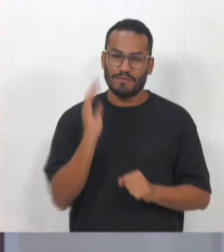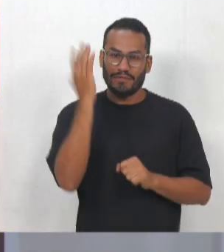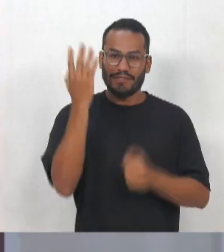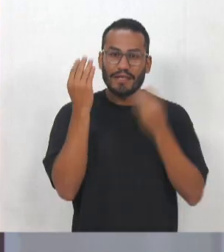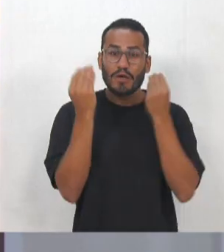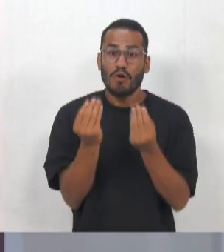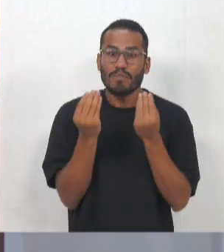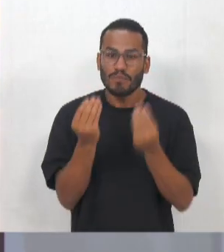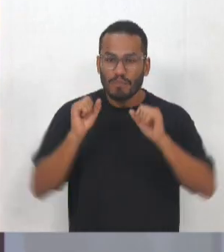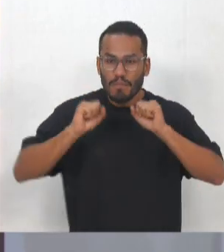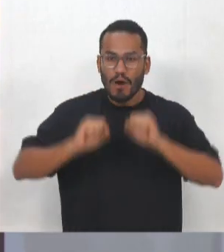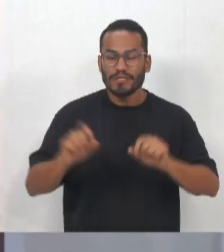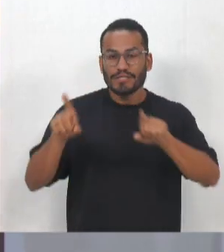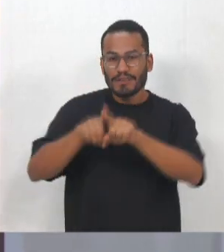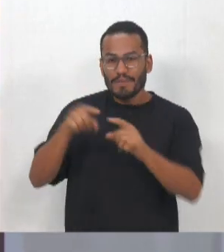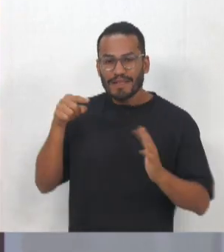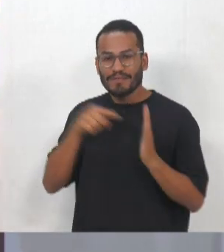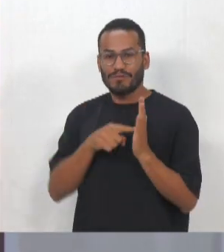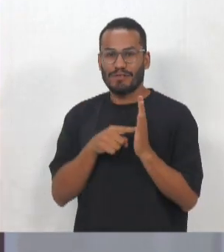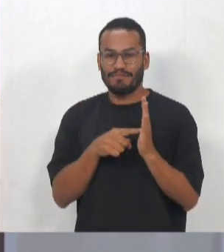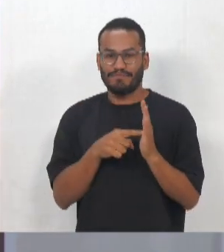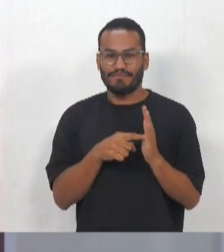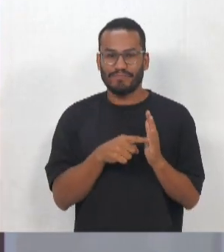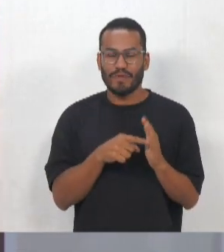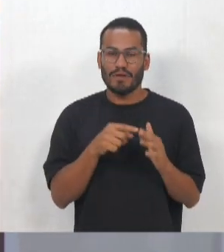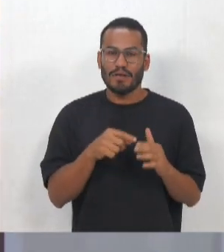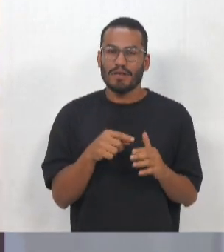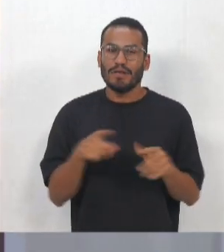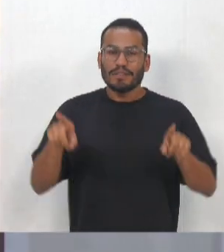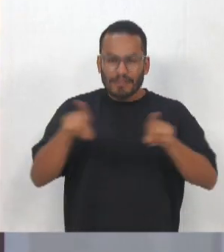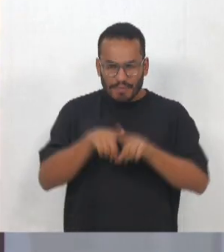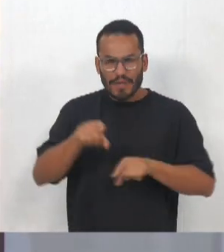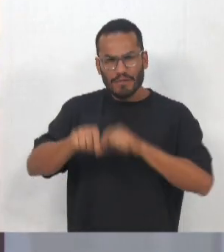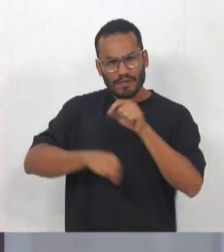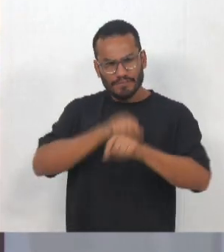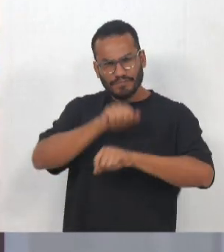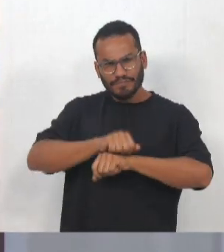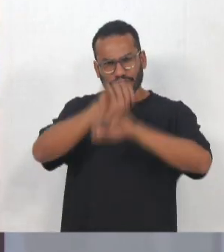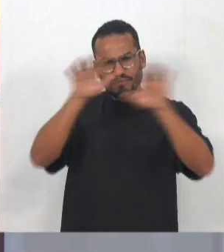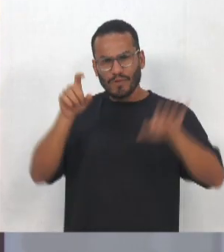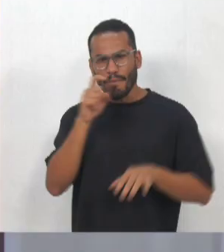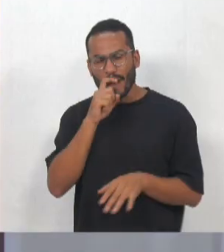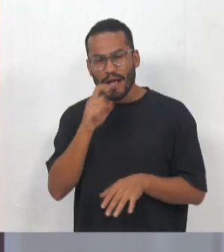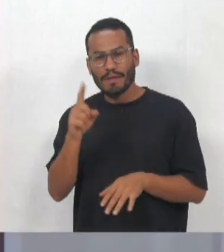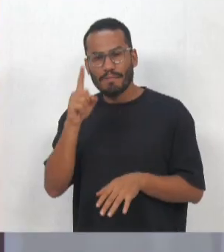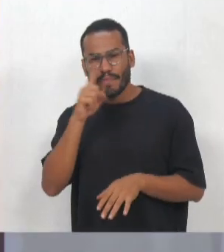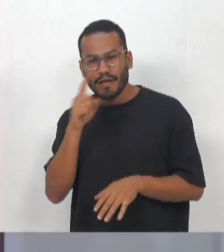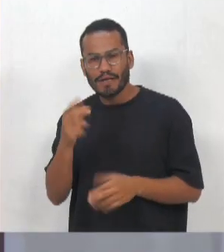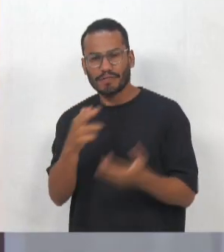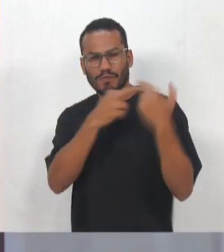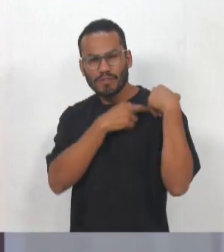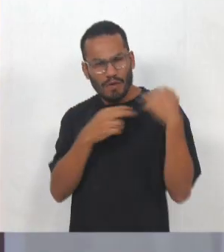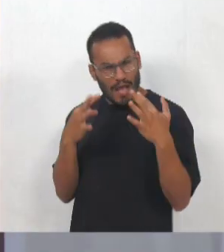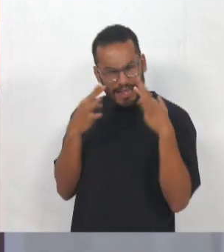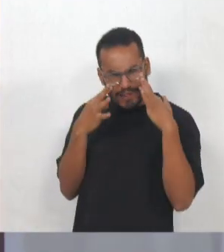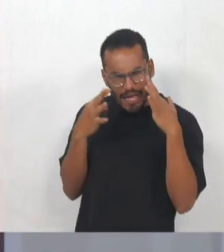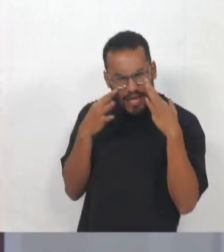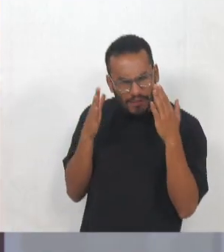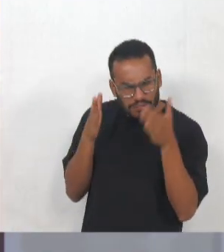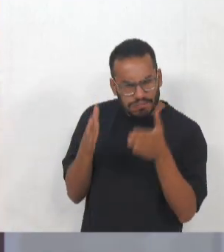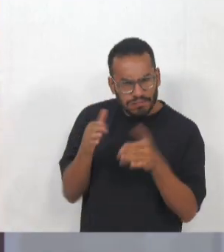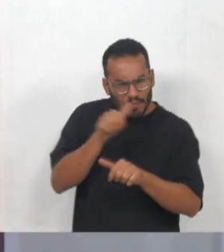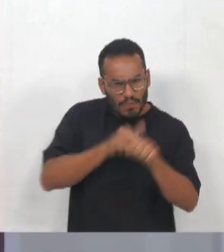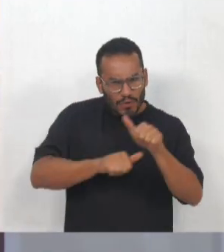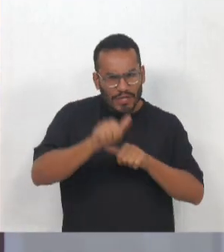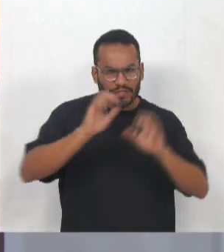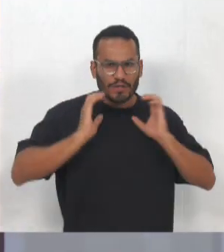eles poderem também denunciar. E é crucial também que, claro, os pais responsáveis fiquem atentos às